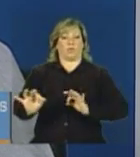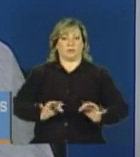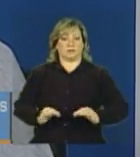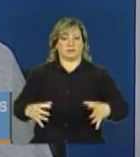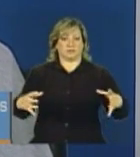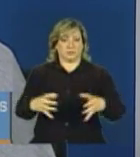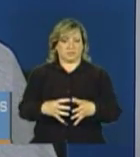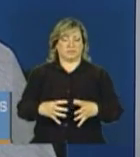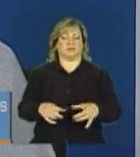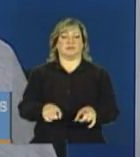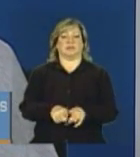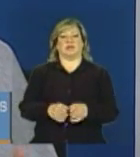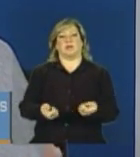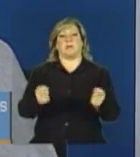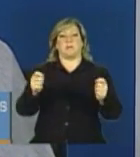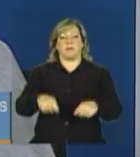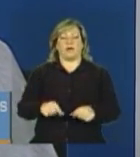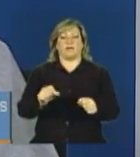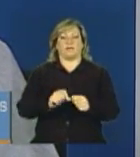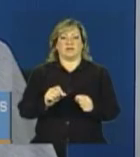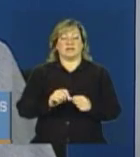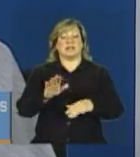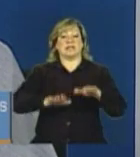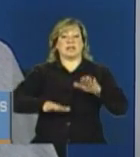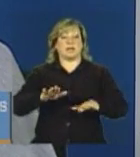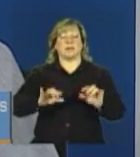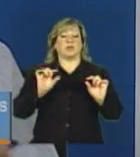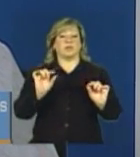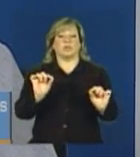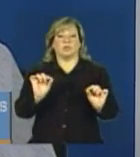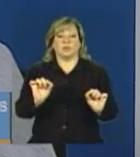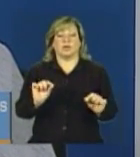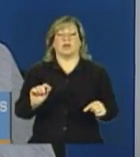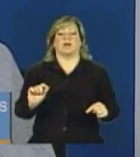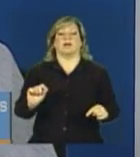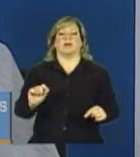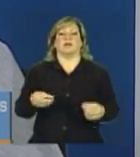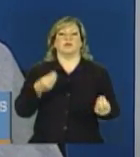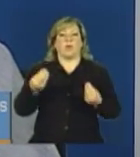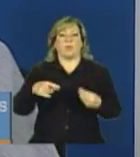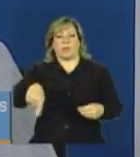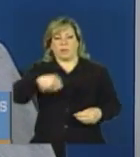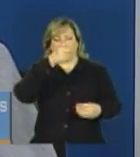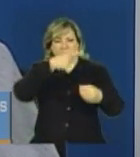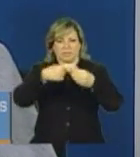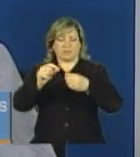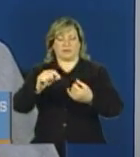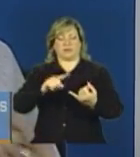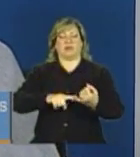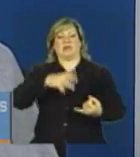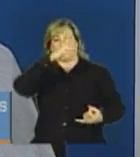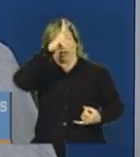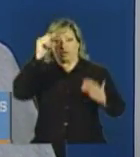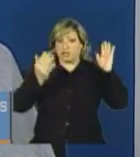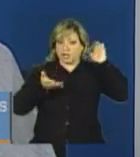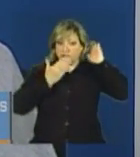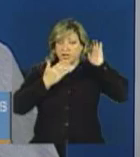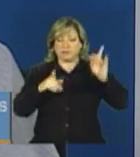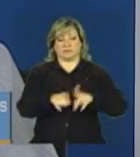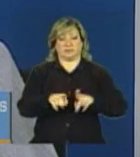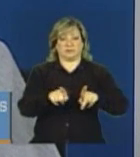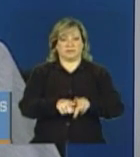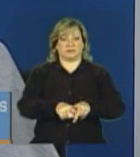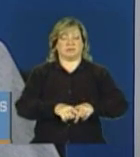organizações, né, que possa abranger, por exemplo, dependendo da realidade do município, organizações, né, indígenas, quilombolas, né,